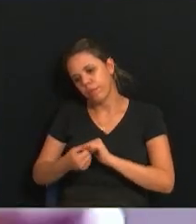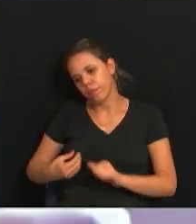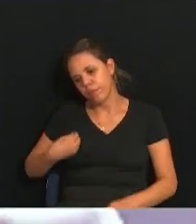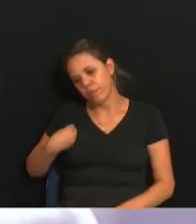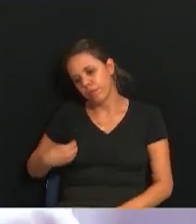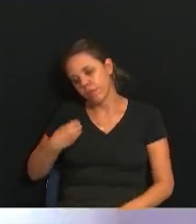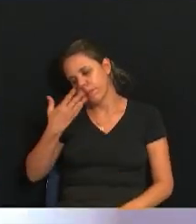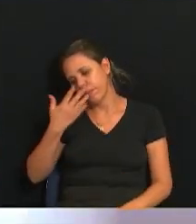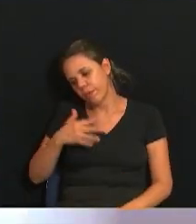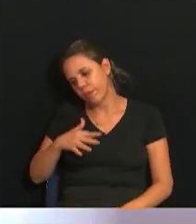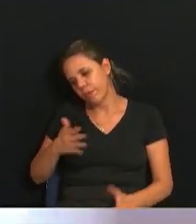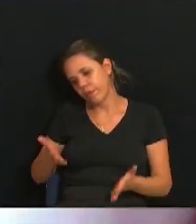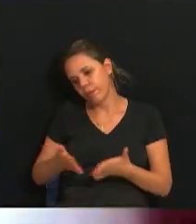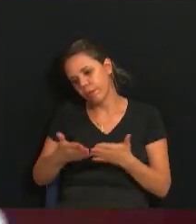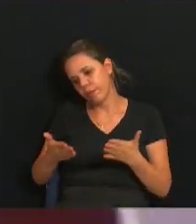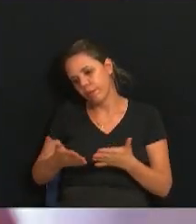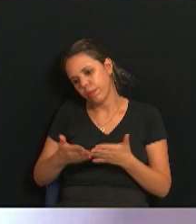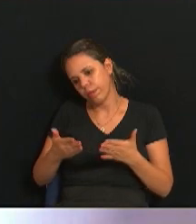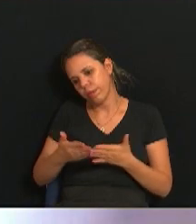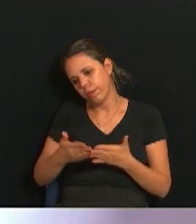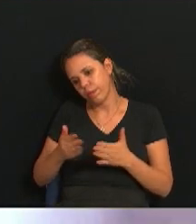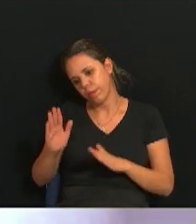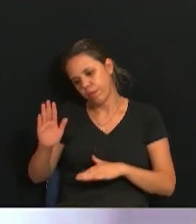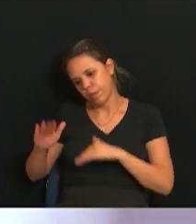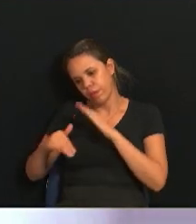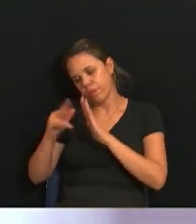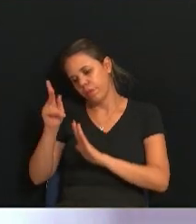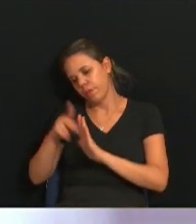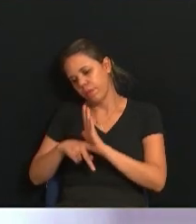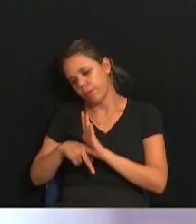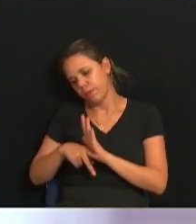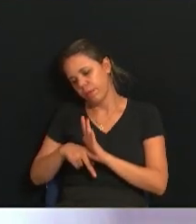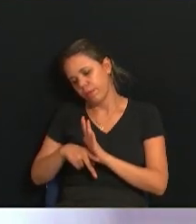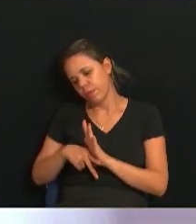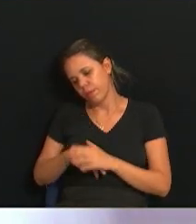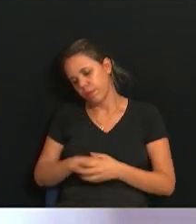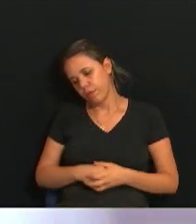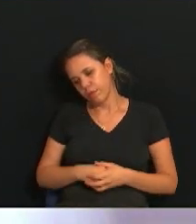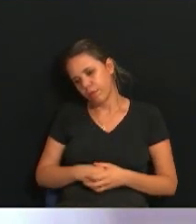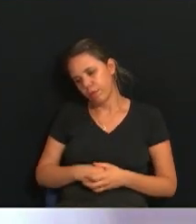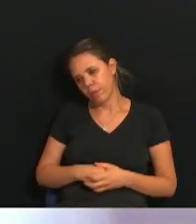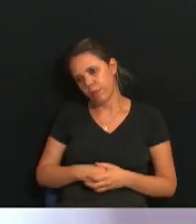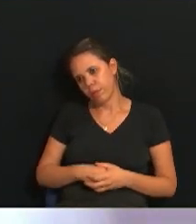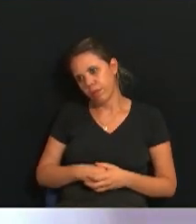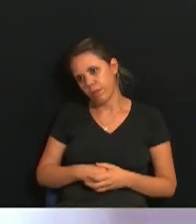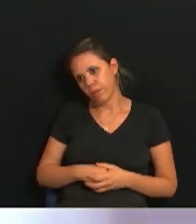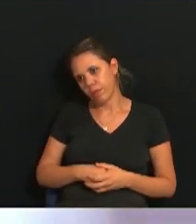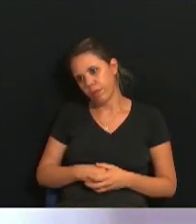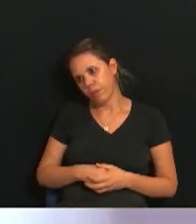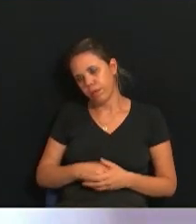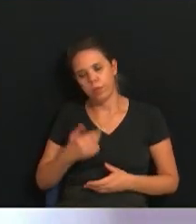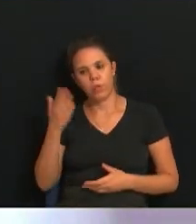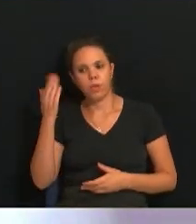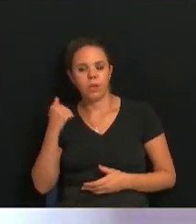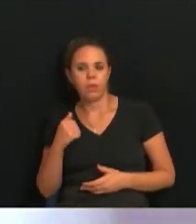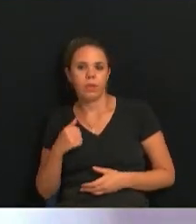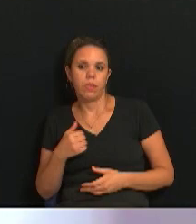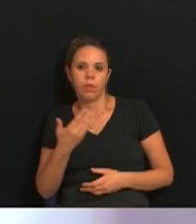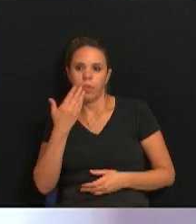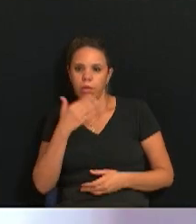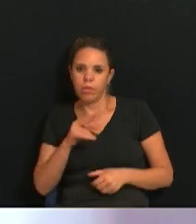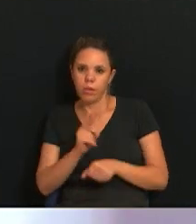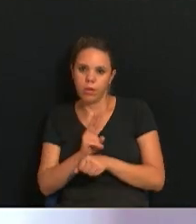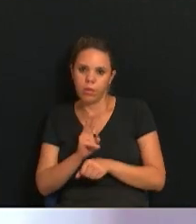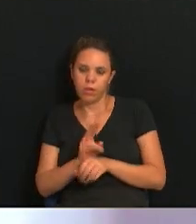crianças vulneráveis ou que desenvolva projetos preventivos, né? E nós sabemos que se a infância é bem